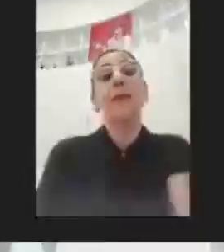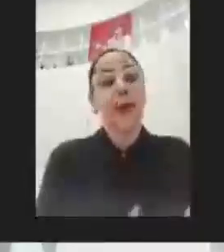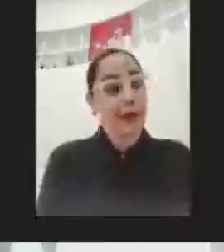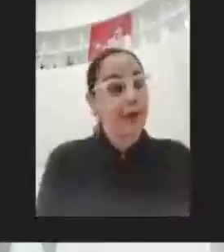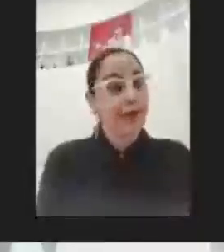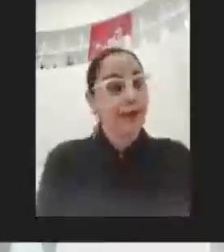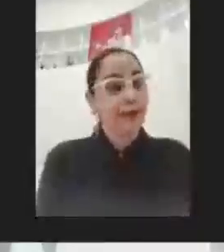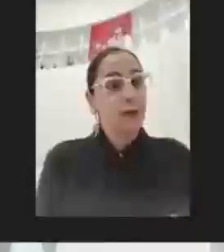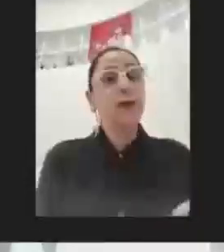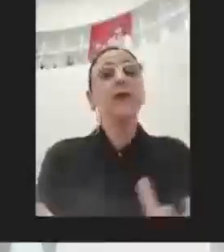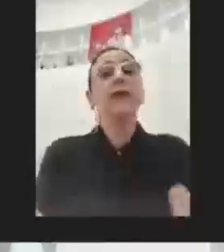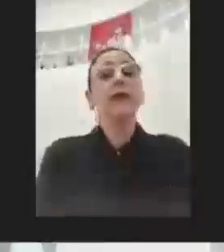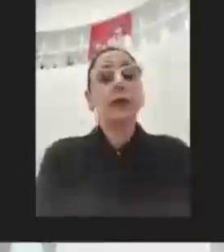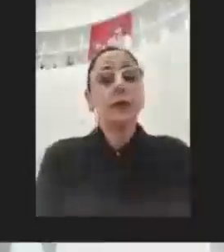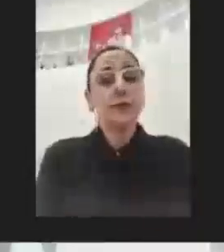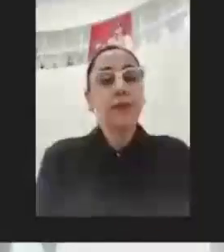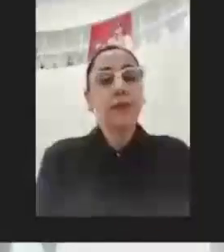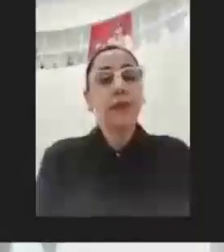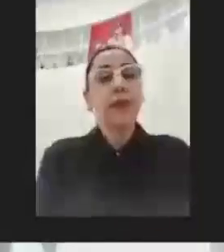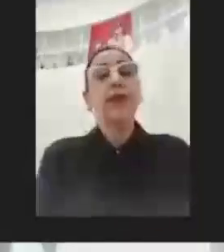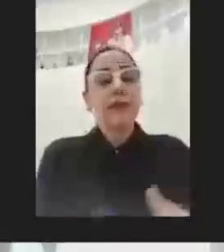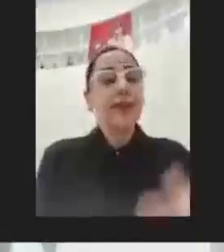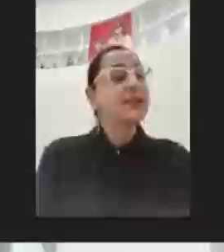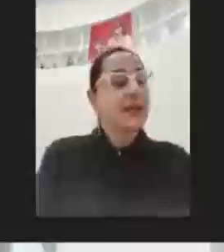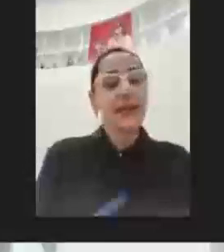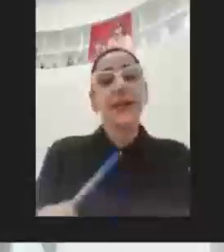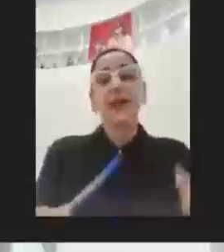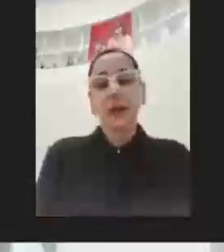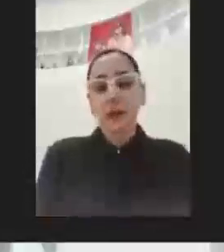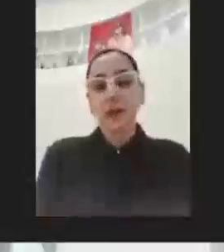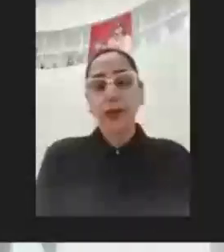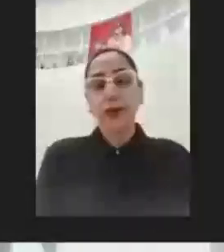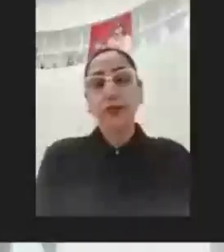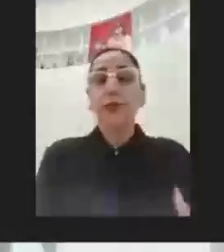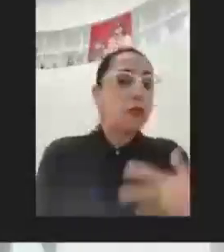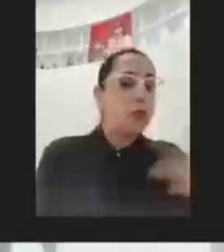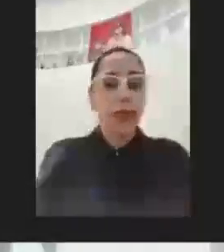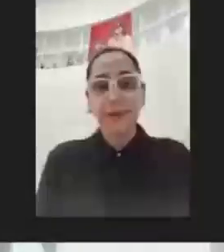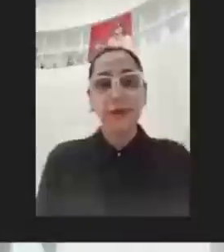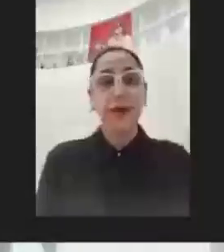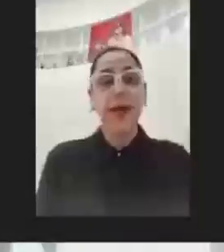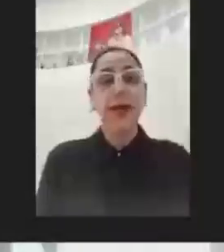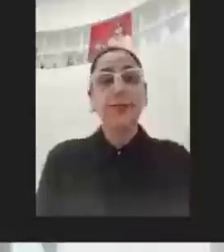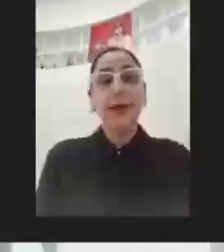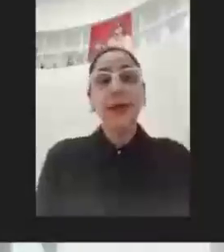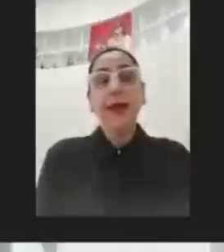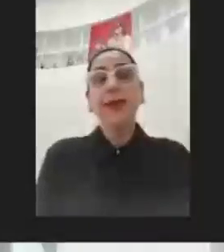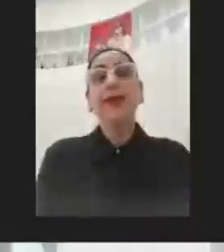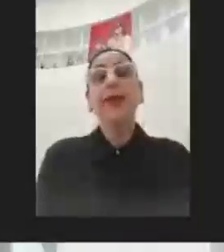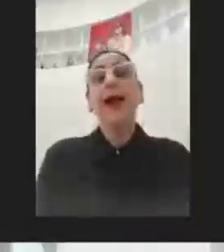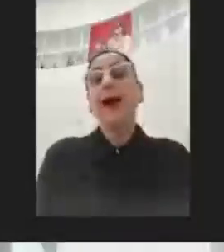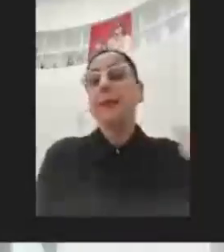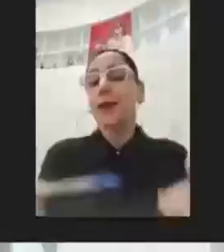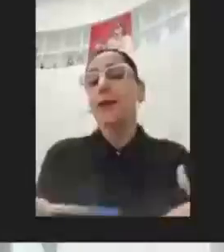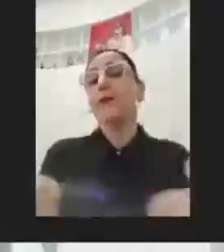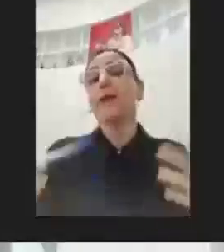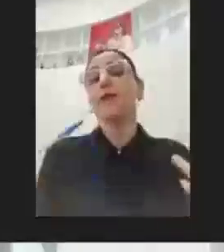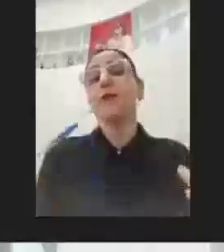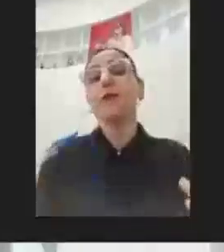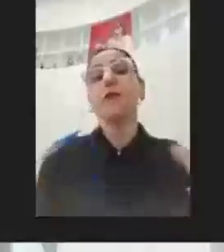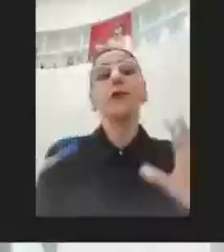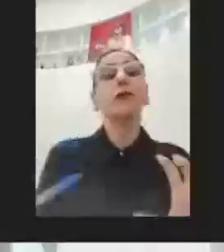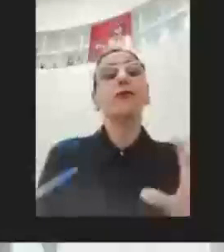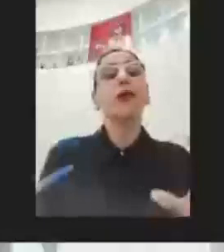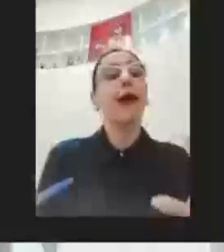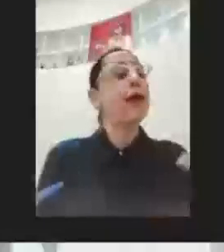posições diferentes para aquele bebê, para ela? O que será que está acontecendo aqui? Será que essa cadeira está confortável? Vamos mudar de lugar? E